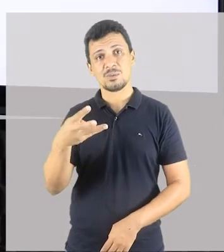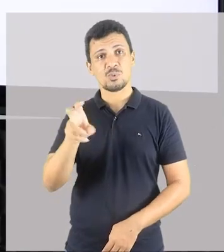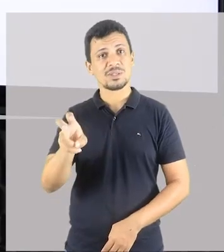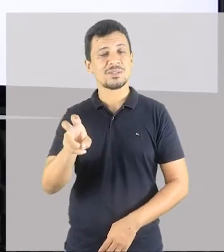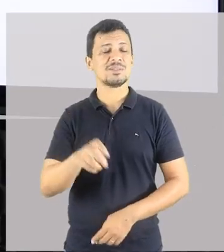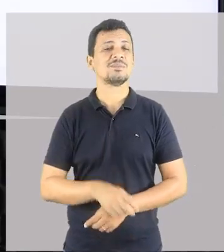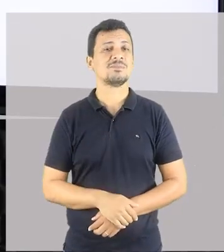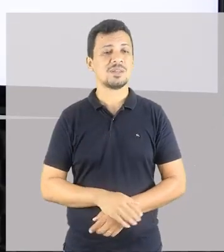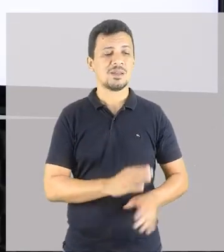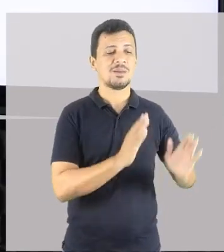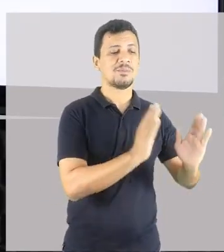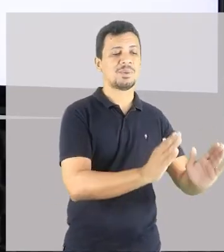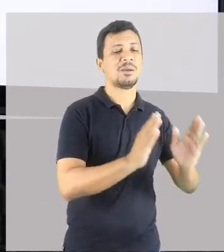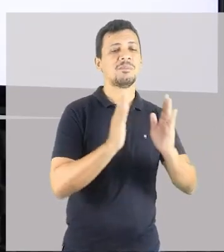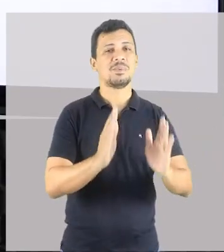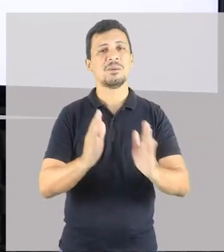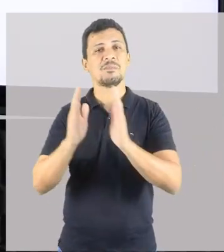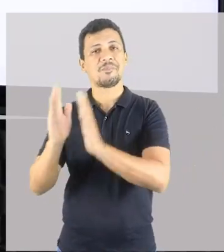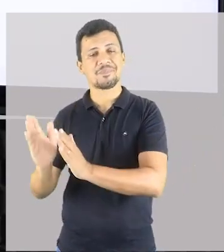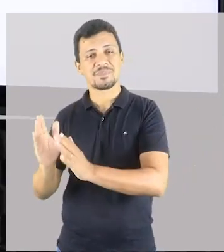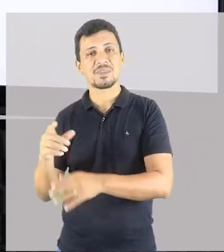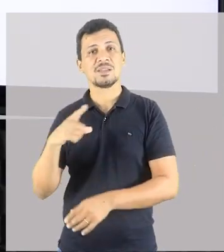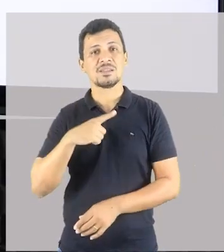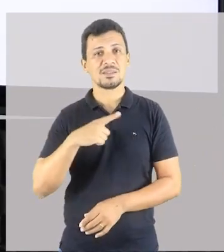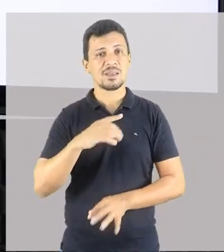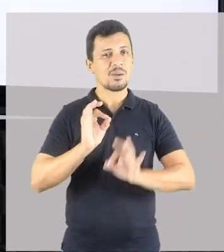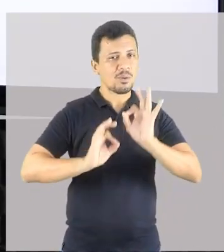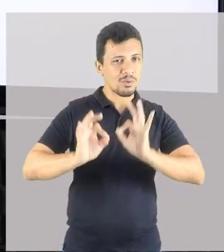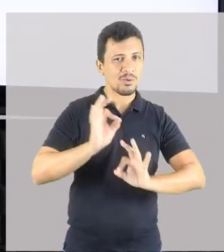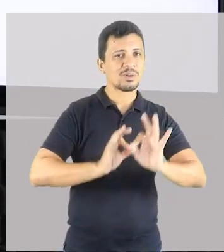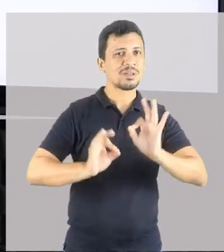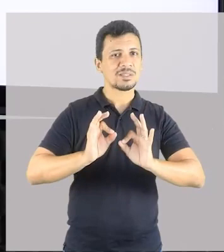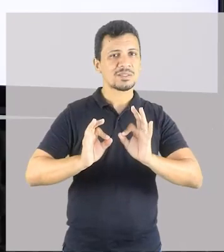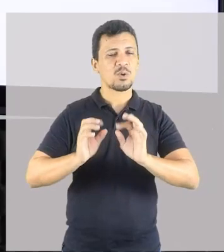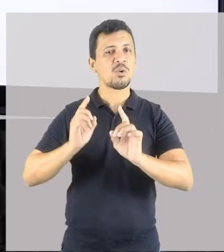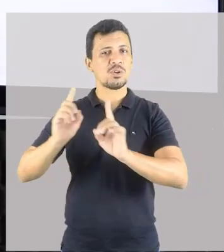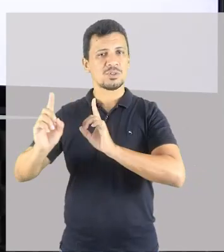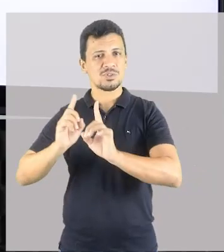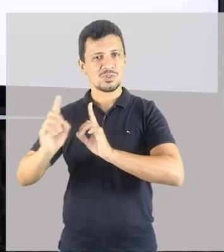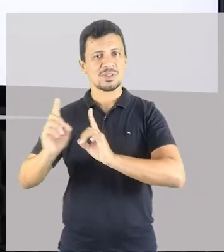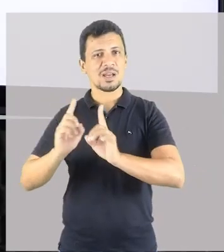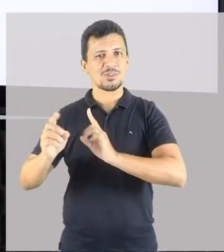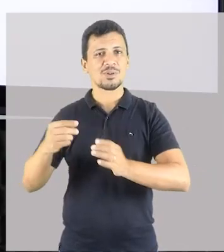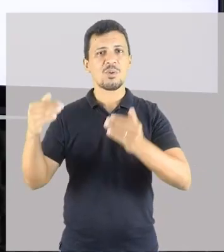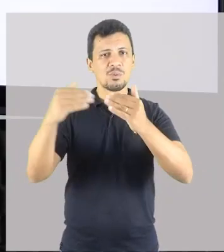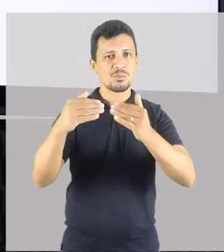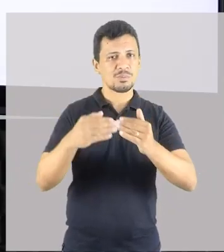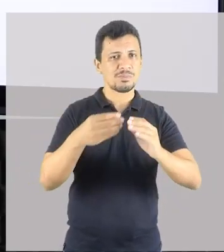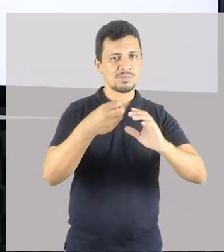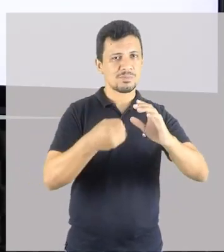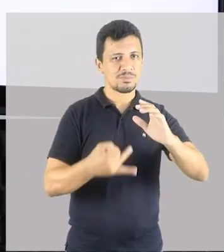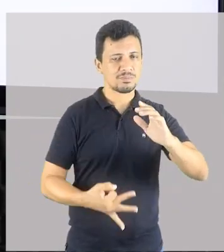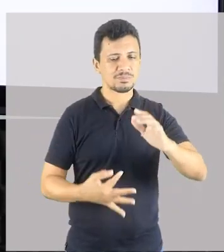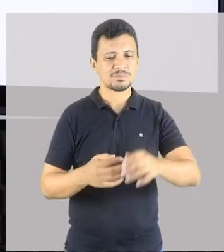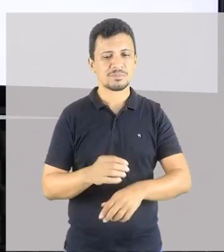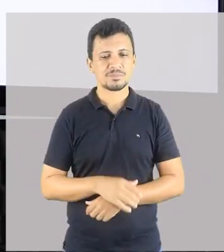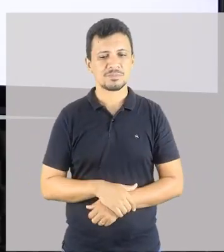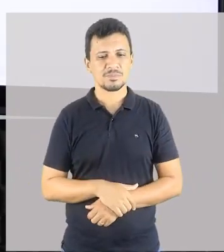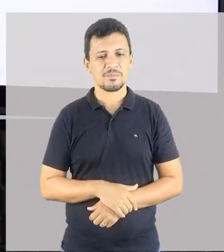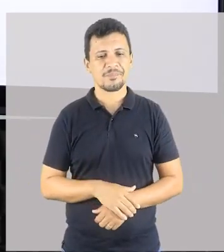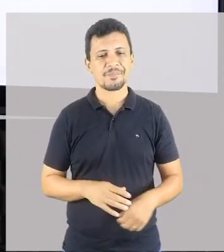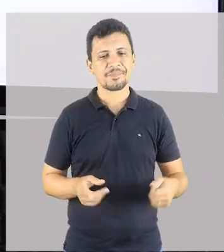aí esses períodos, mas para efeito didático mesmo, para associações de características. Aí nós temos